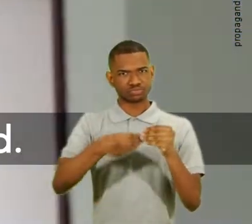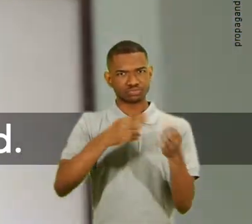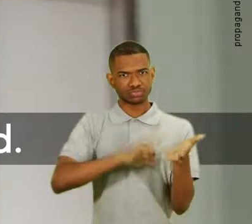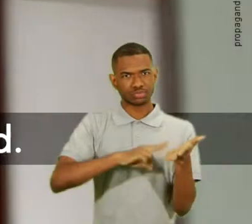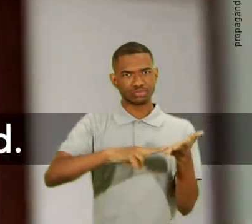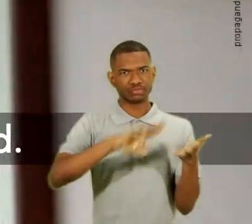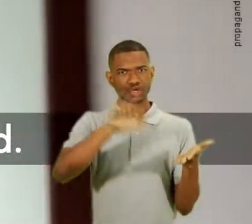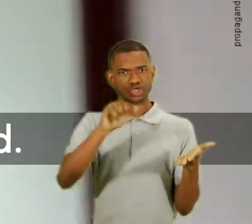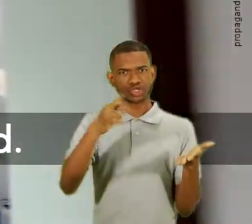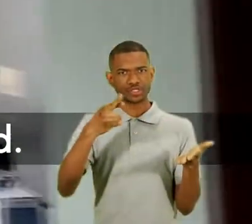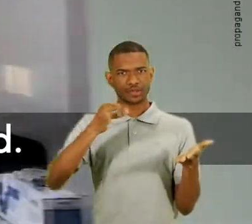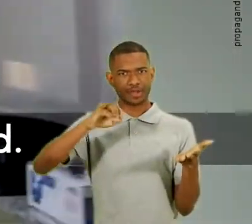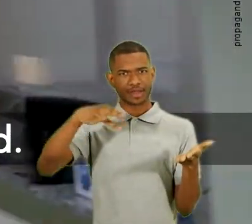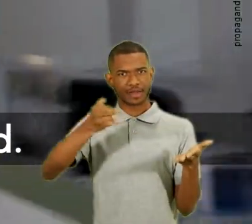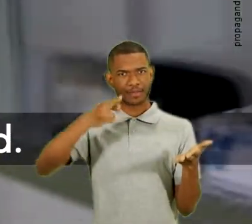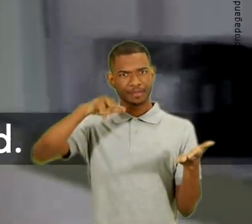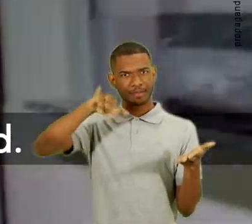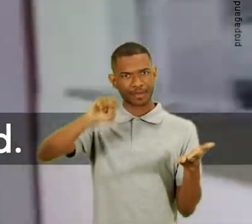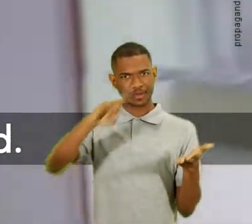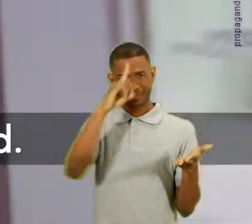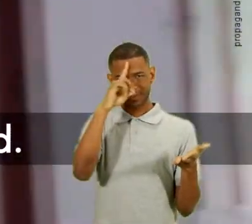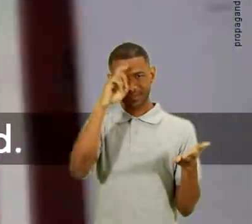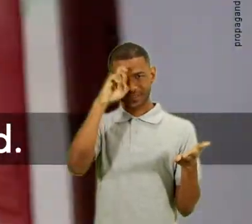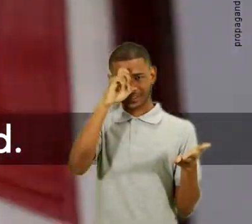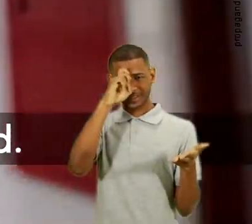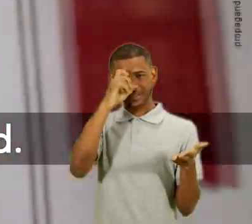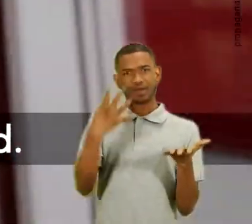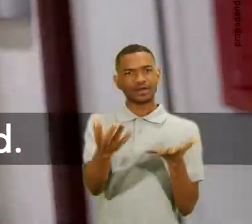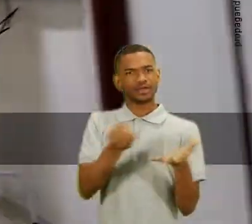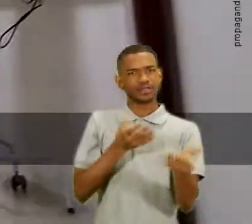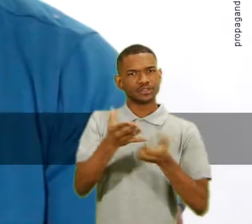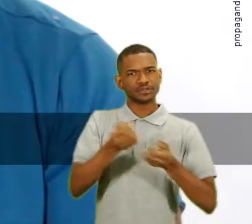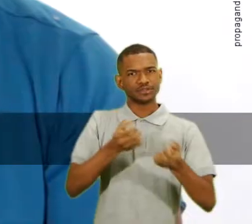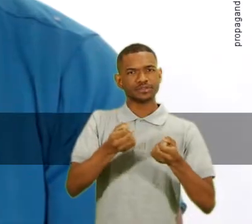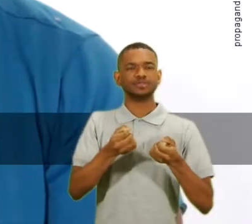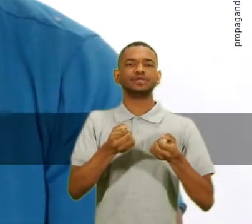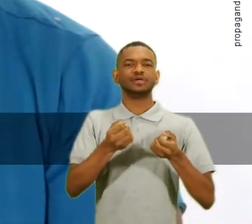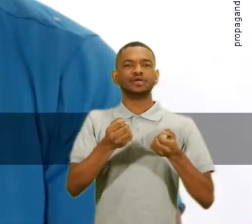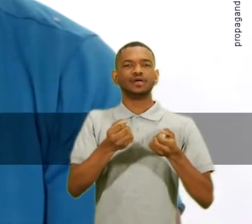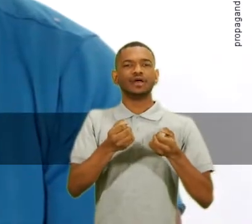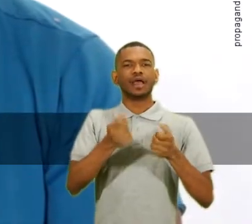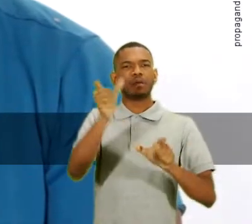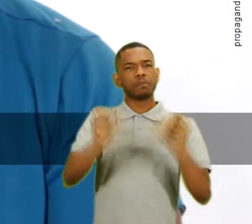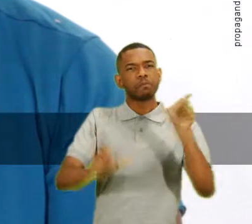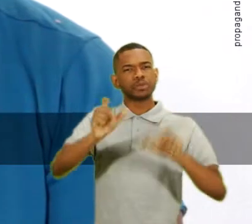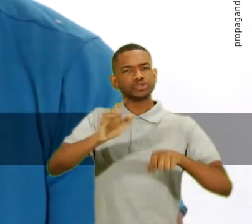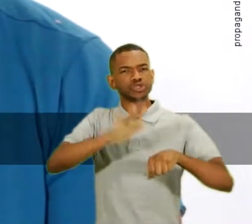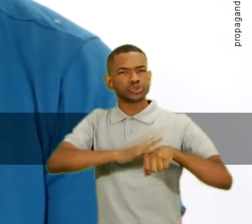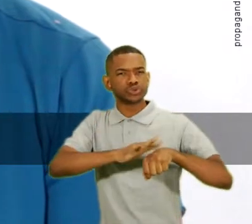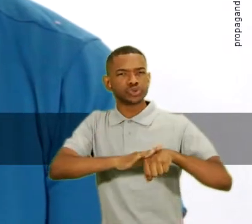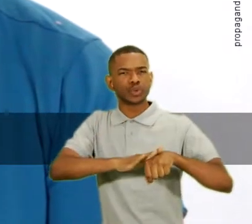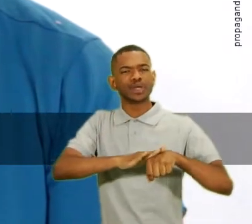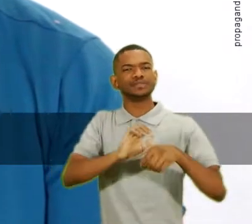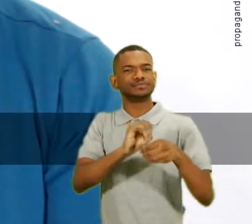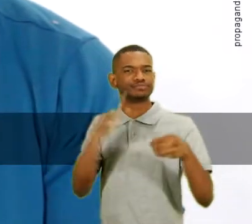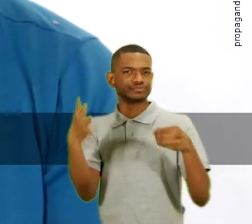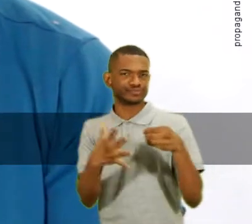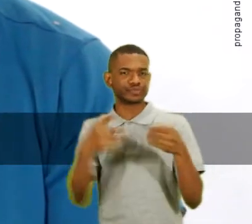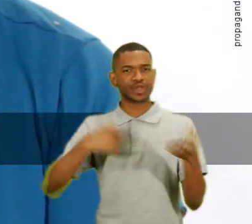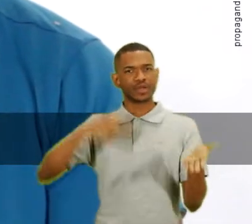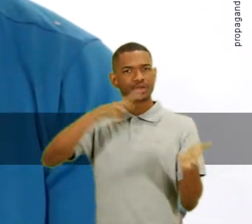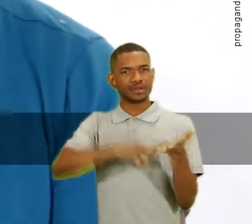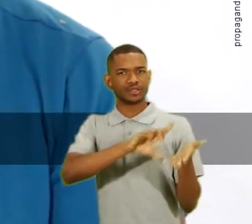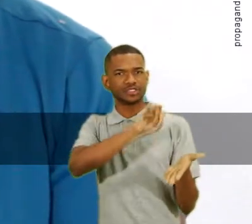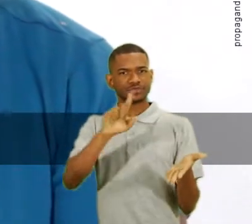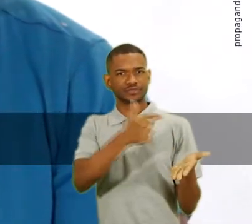para atendimento exclusivo de pacientes de corrente internada no dia vinte e dois no Hospital